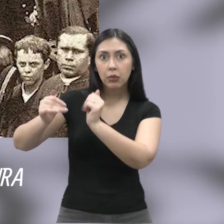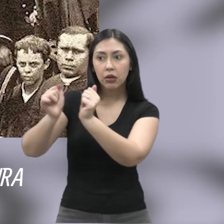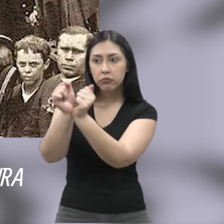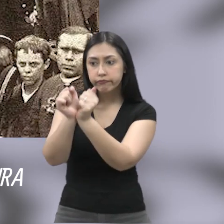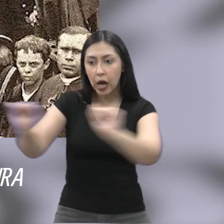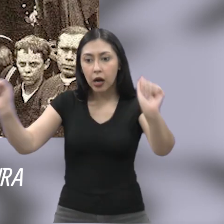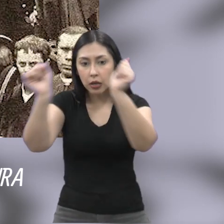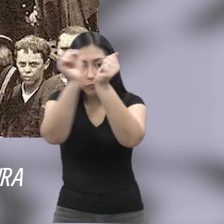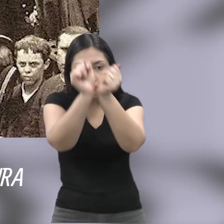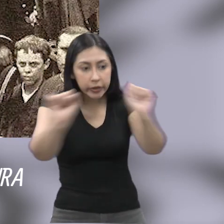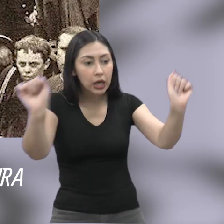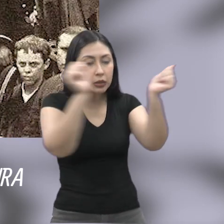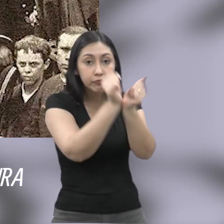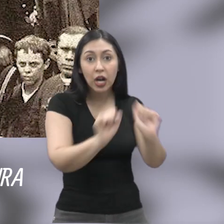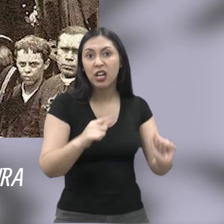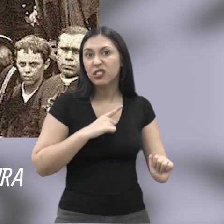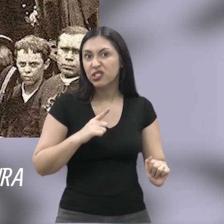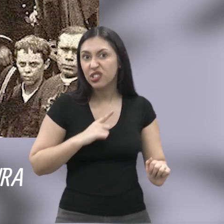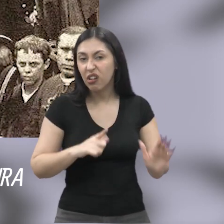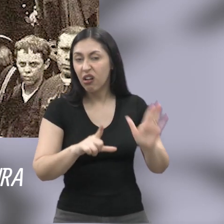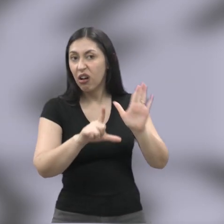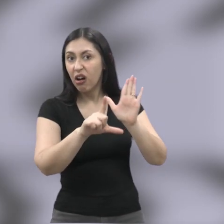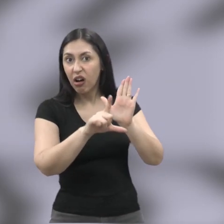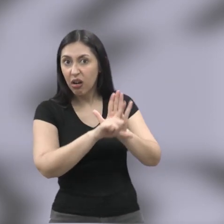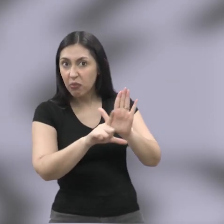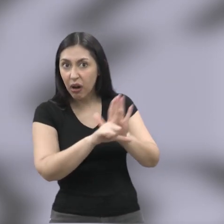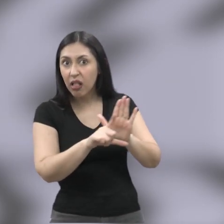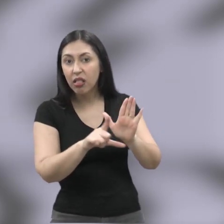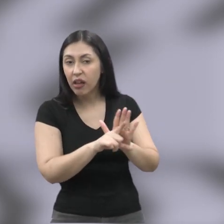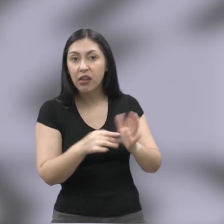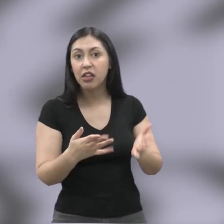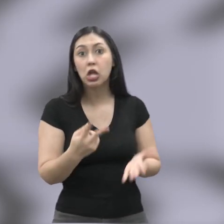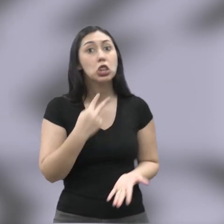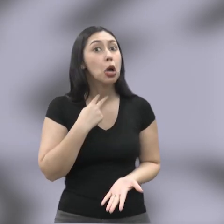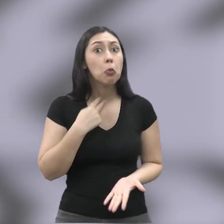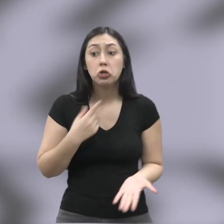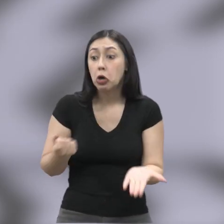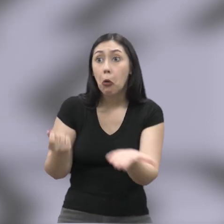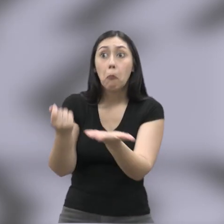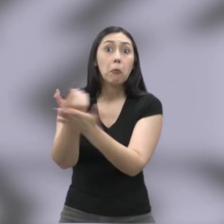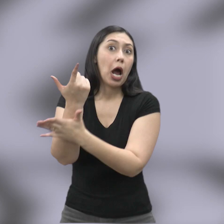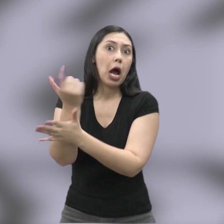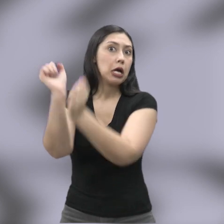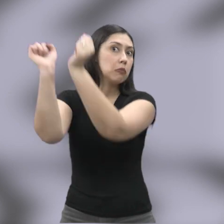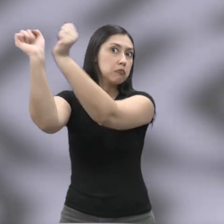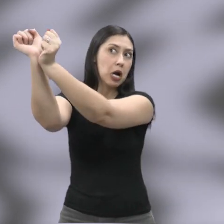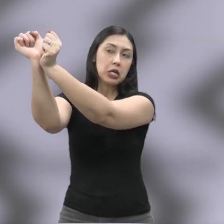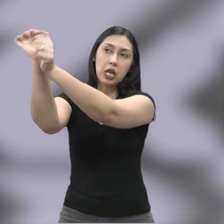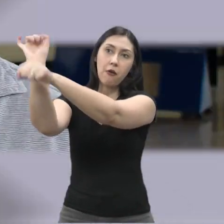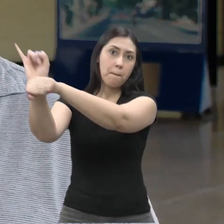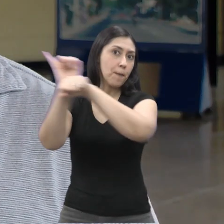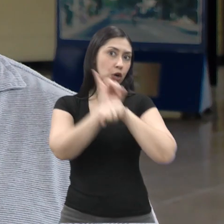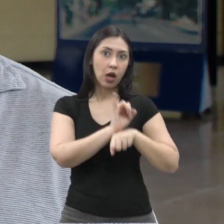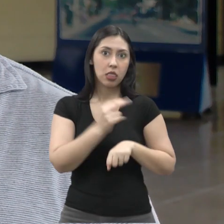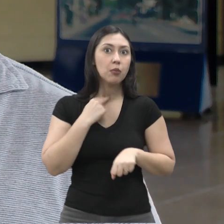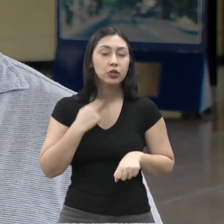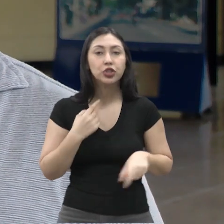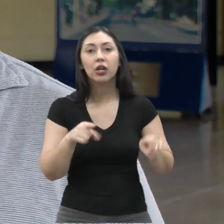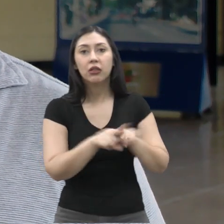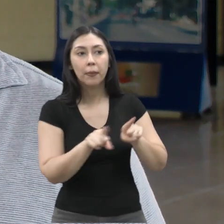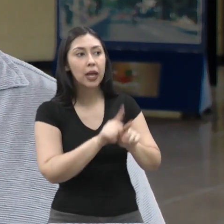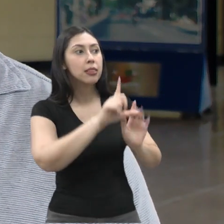abolição, desde a Lei Eusébio de Queiroz até finalmente a Lei Áurea, os cafeicultores da região eles vão